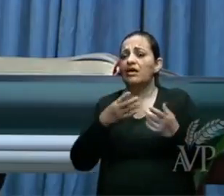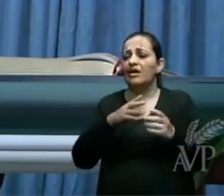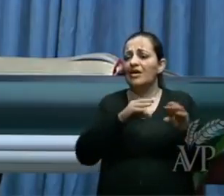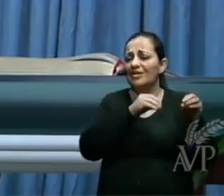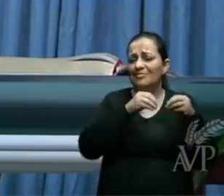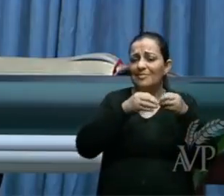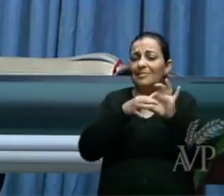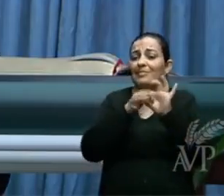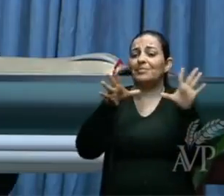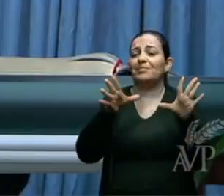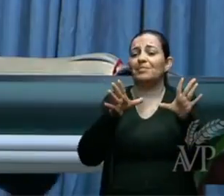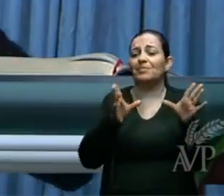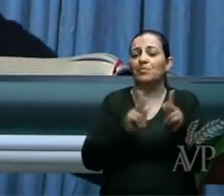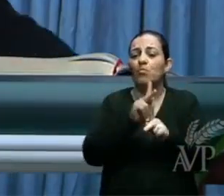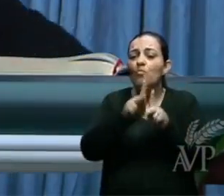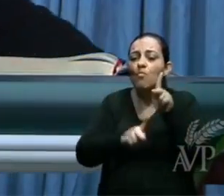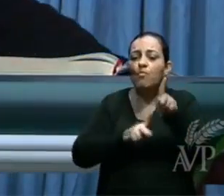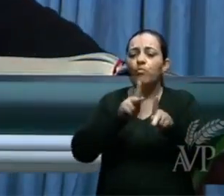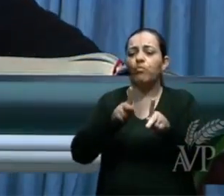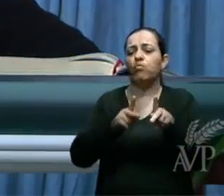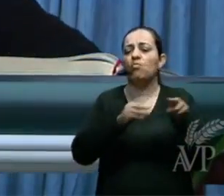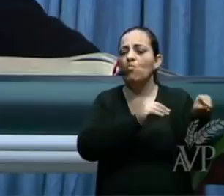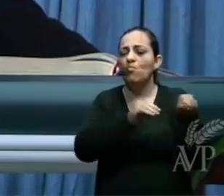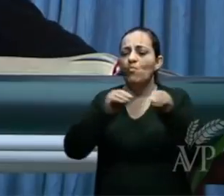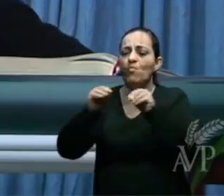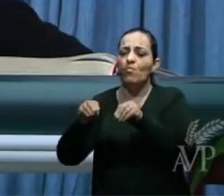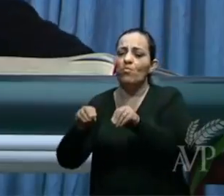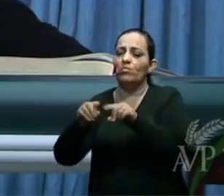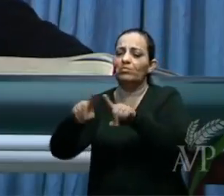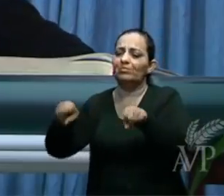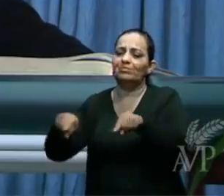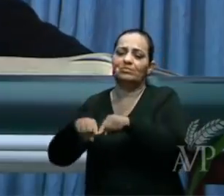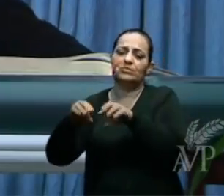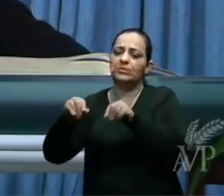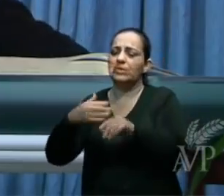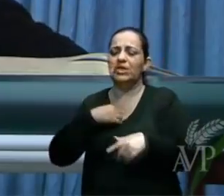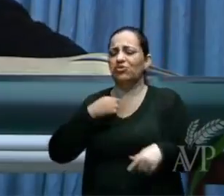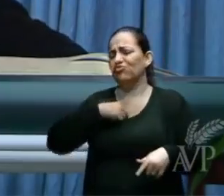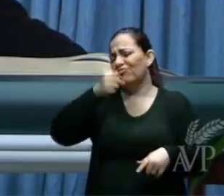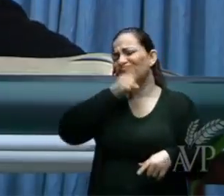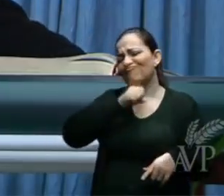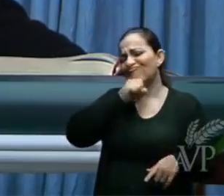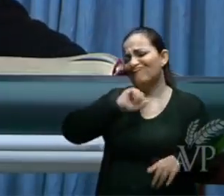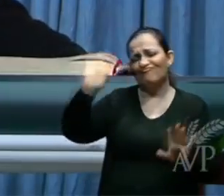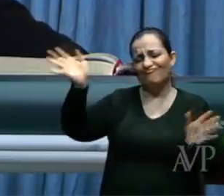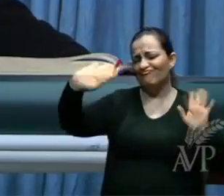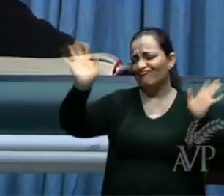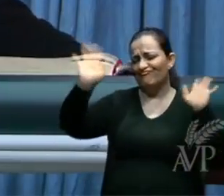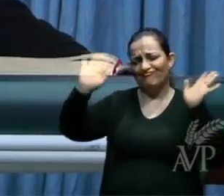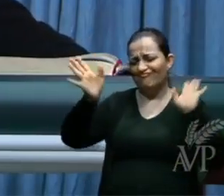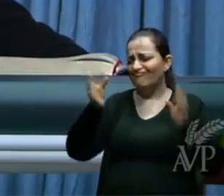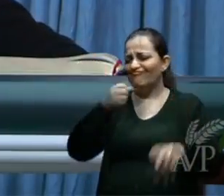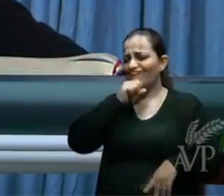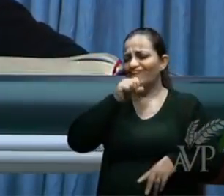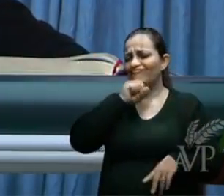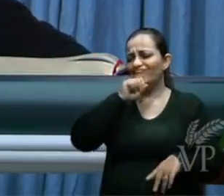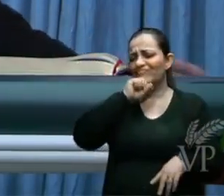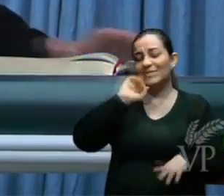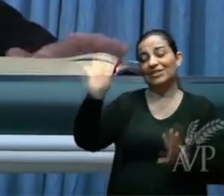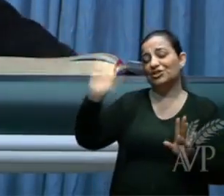de um povo quem sou eu sou eu que já estou velho já estou nesse canto por aqui